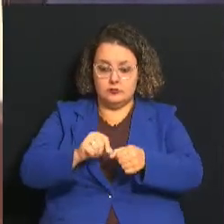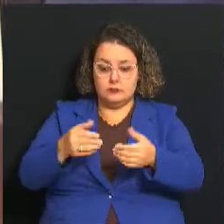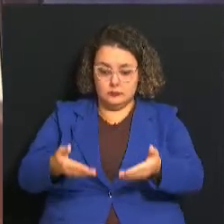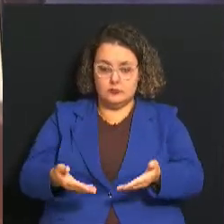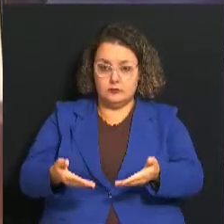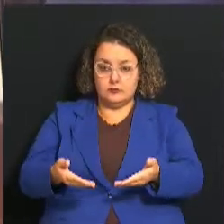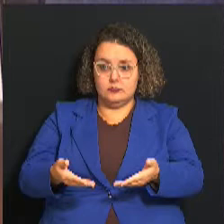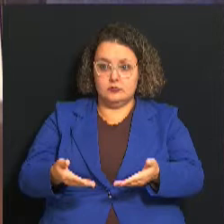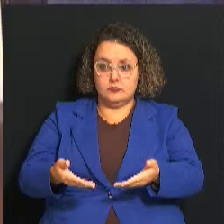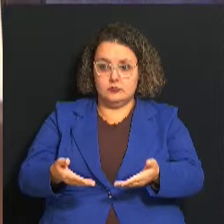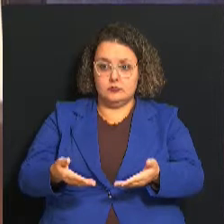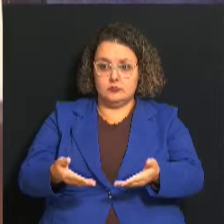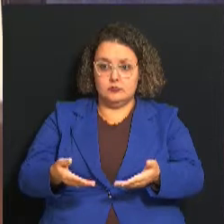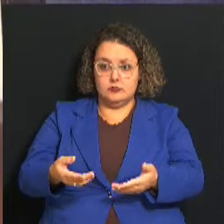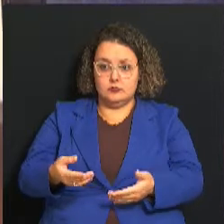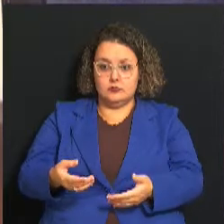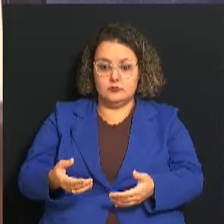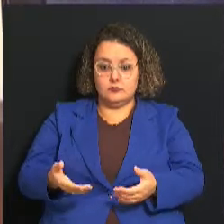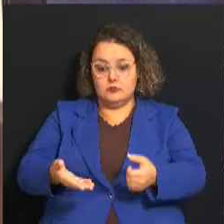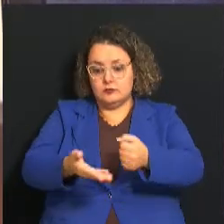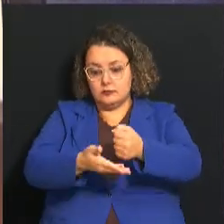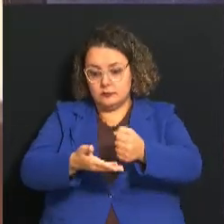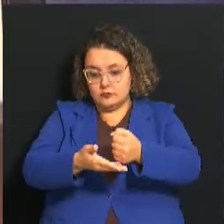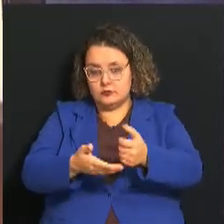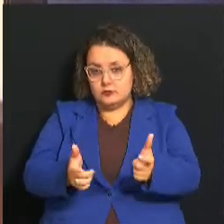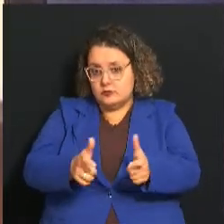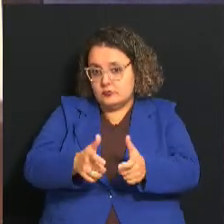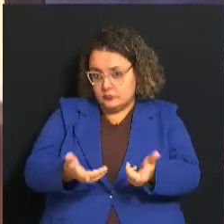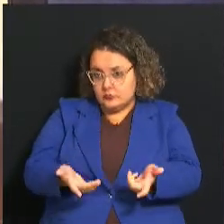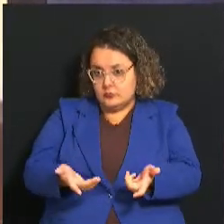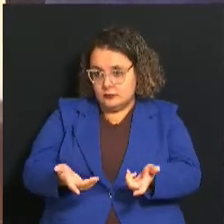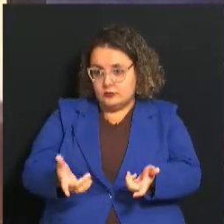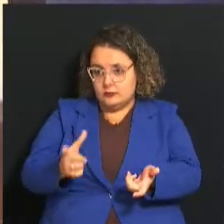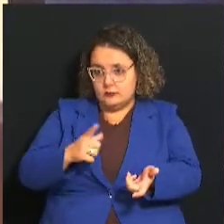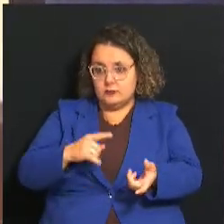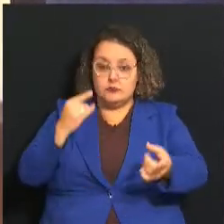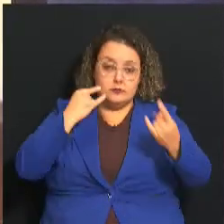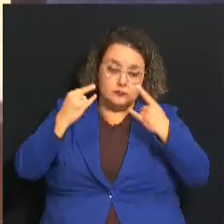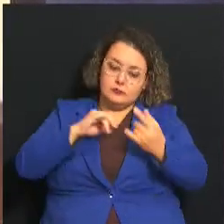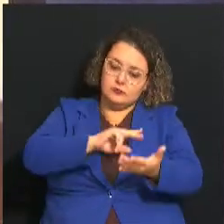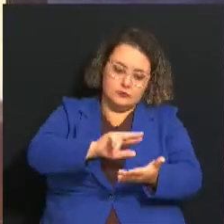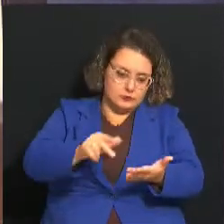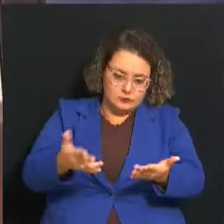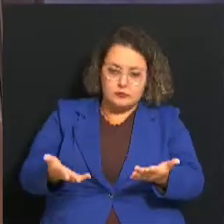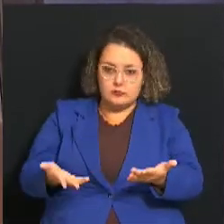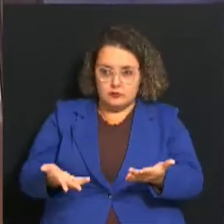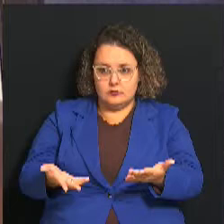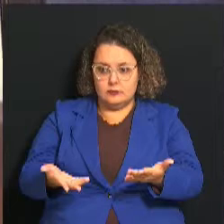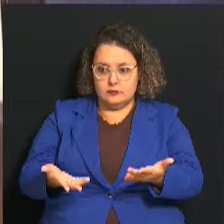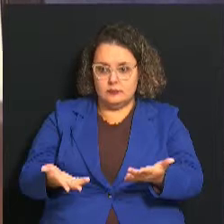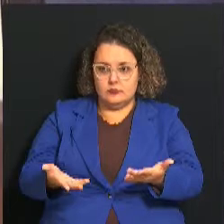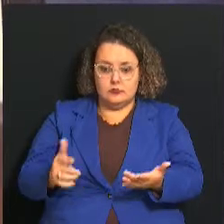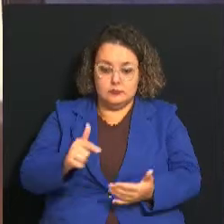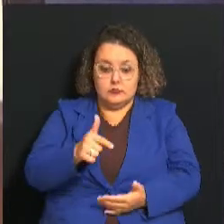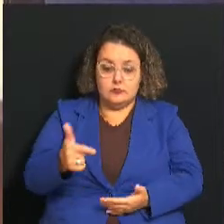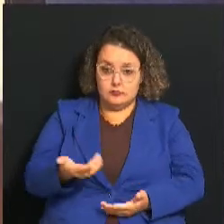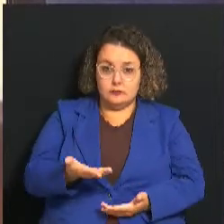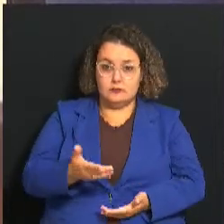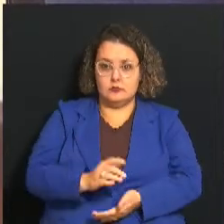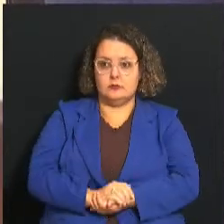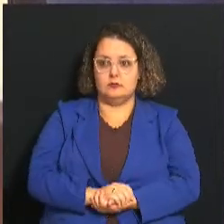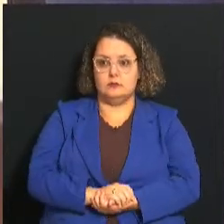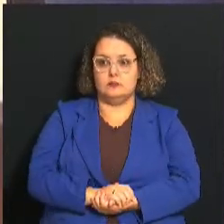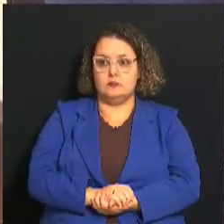um consenso minimamente, porque eu sei que tem interesses diversos, não é? Não tem isso. Então, eu